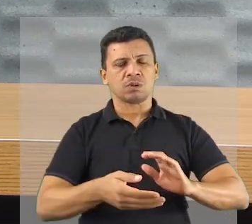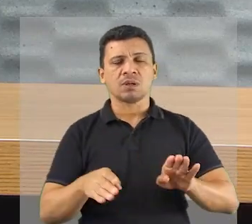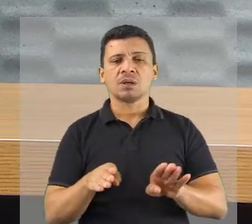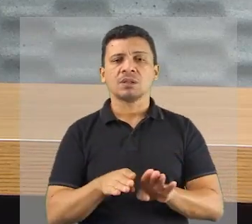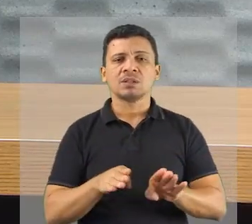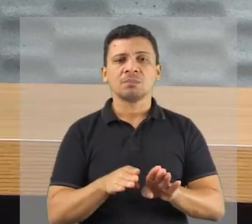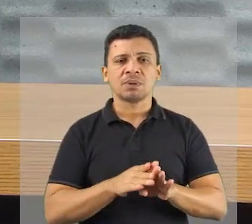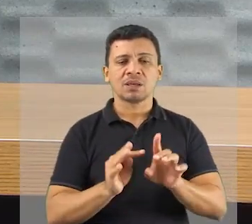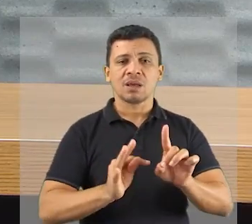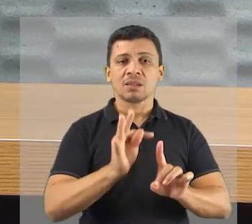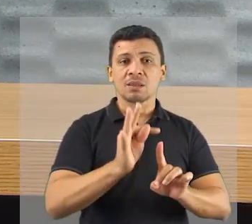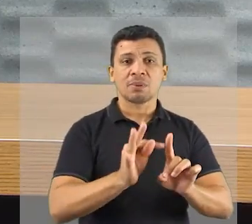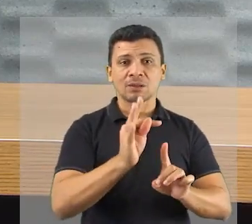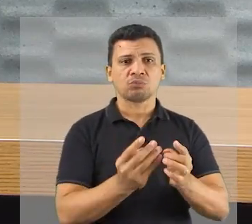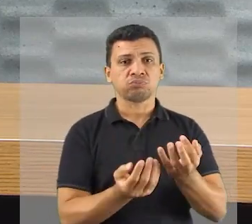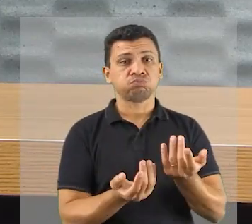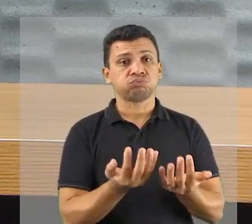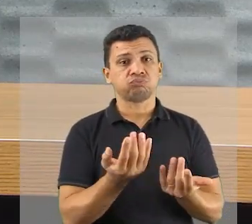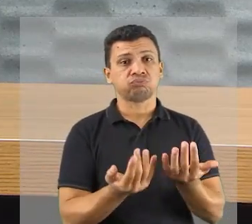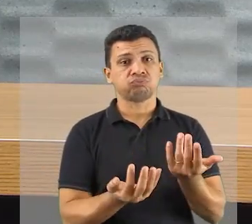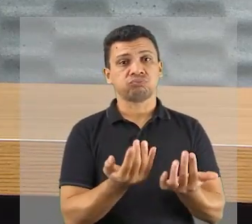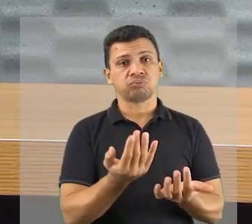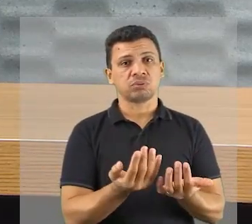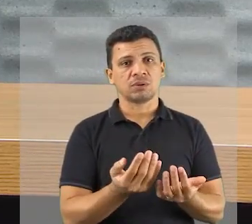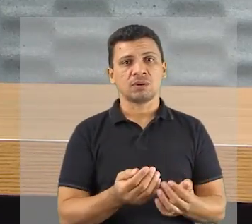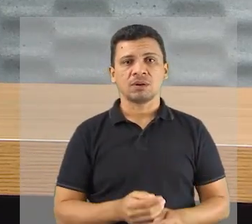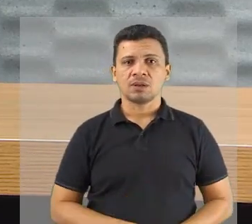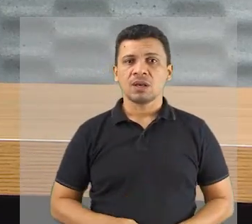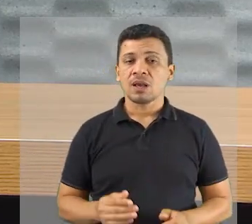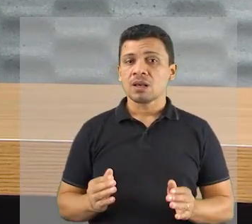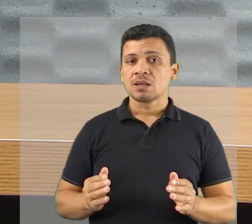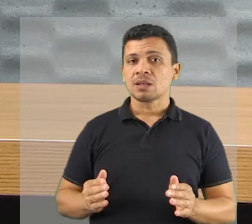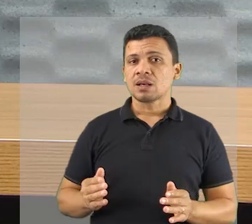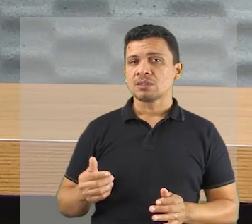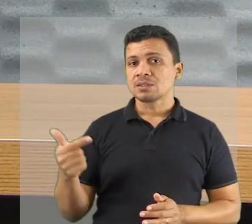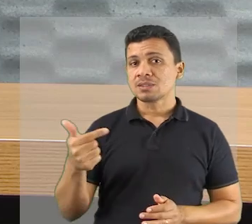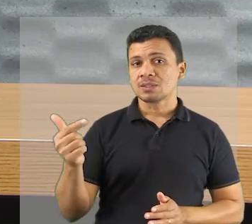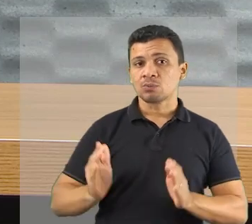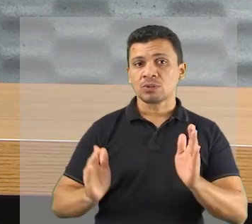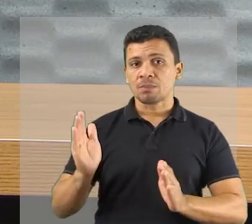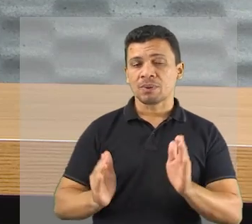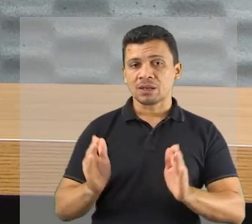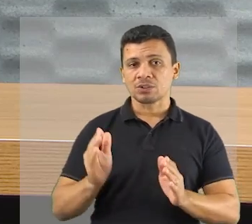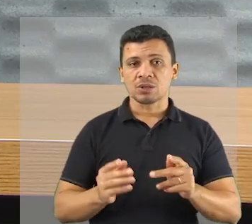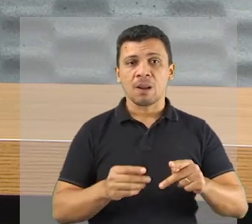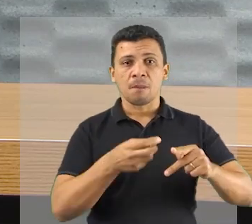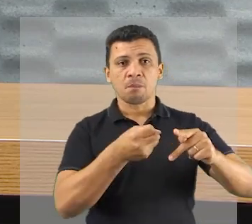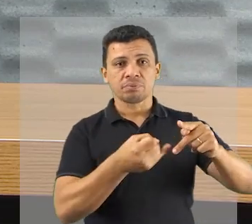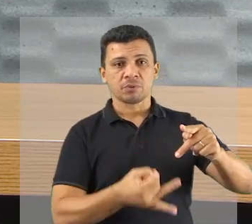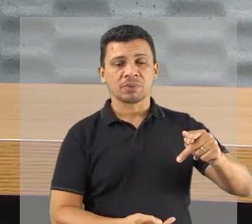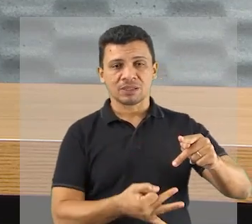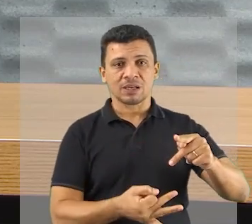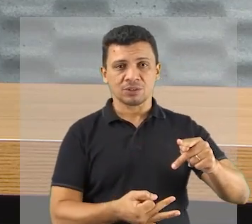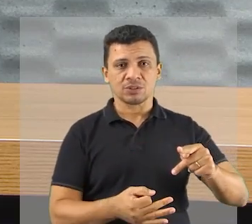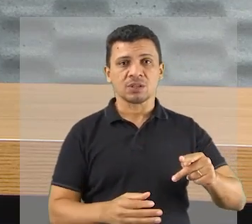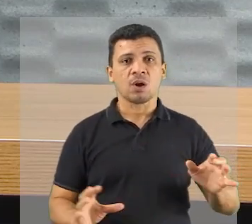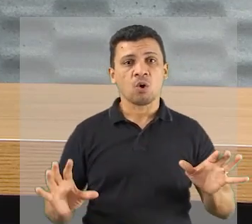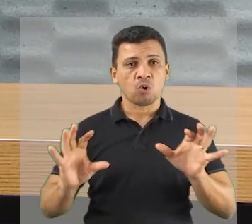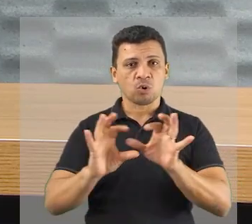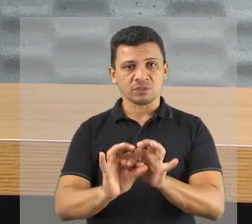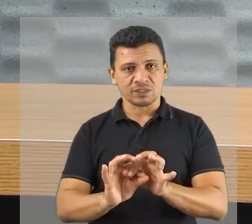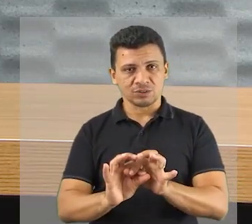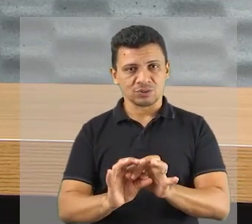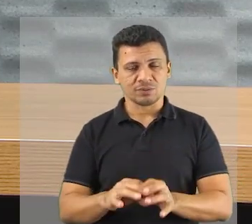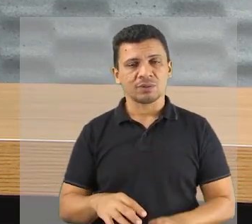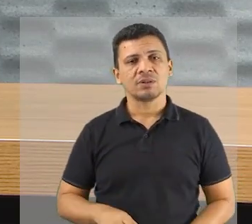ebulição. Na aula de hoje, nós vamos para a segunda parte das propriedades coligativas, tá? Propriedades coligativas,